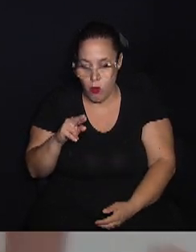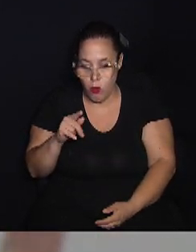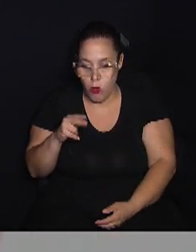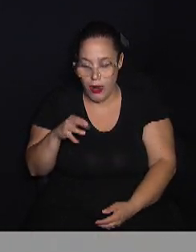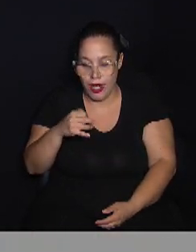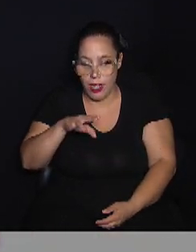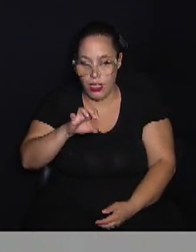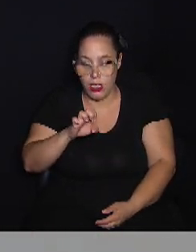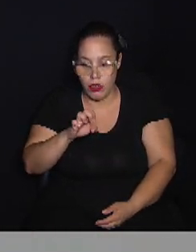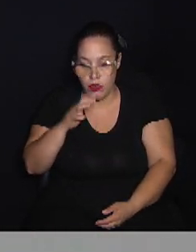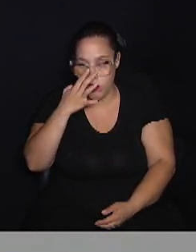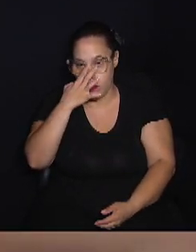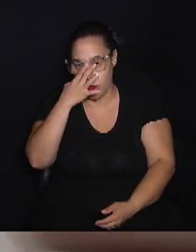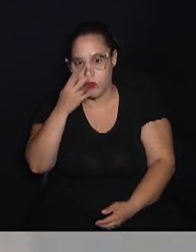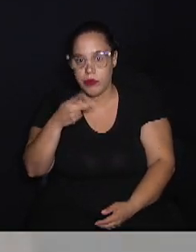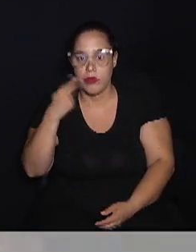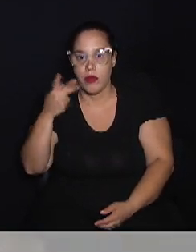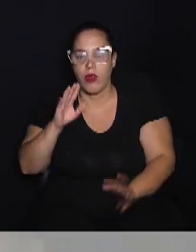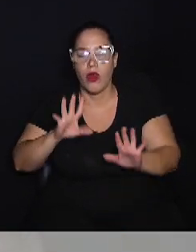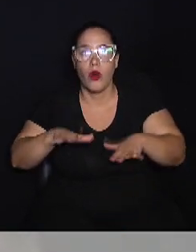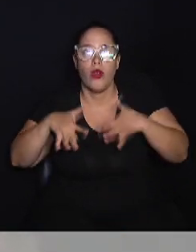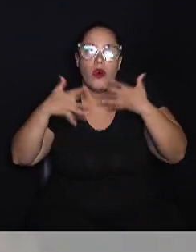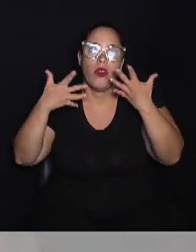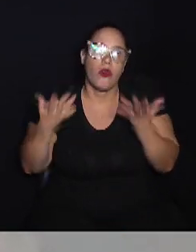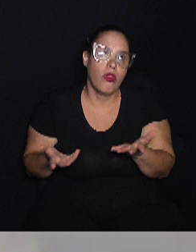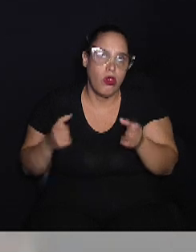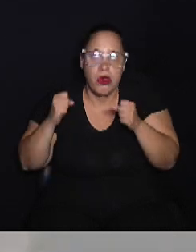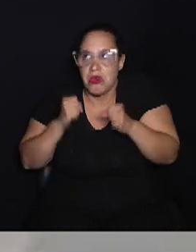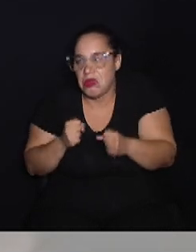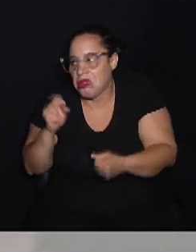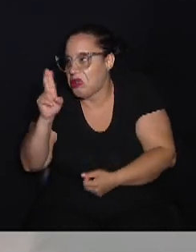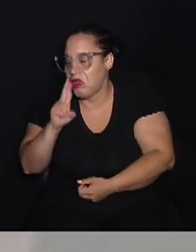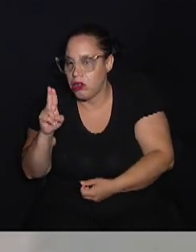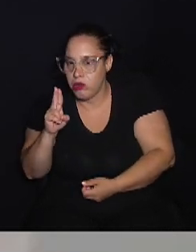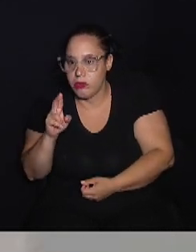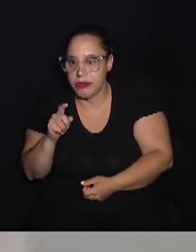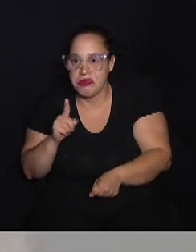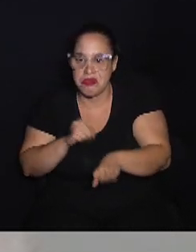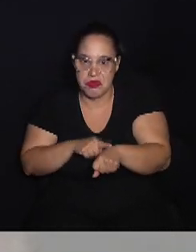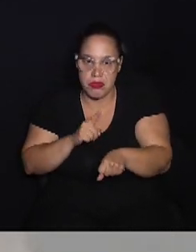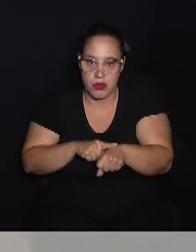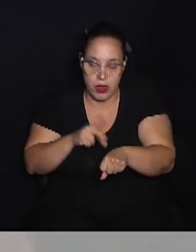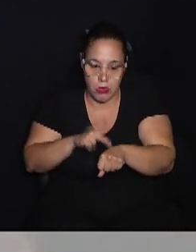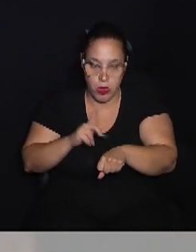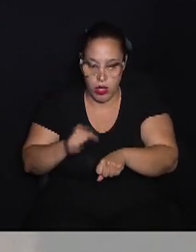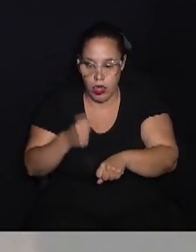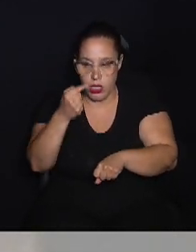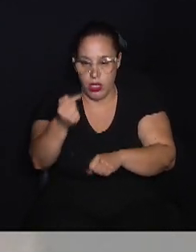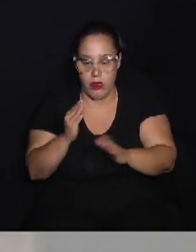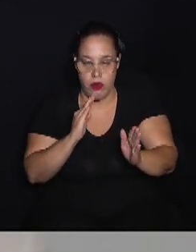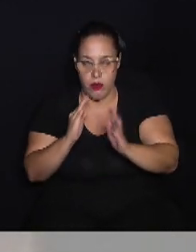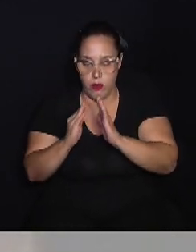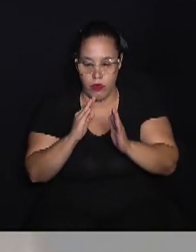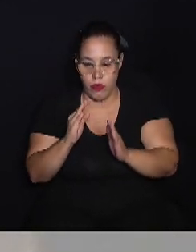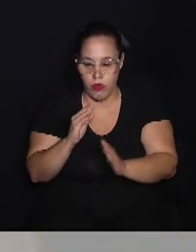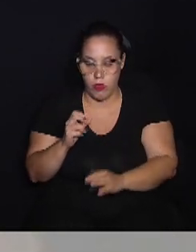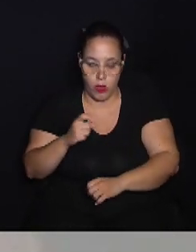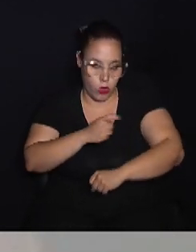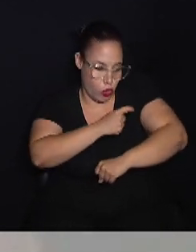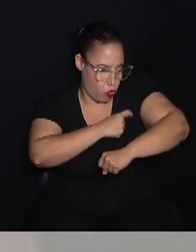então quando a gente fala quando que a gente pode começar a usar exatamente após esse período os